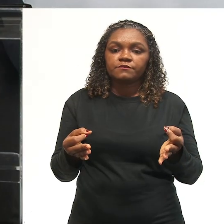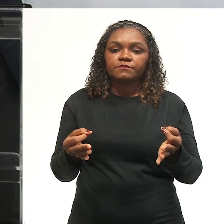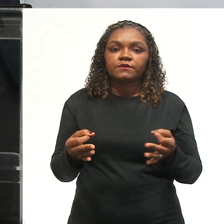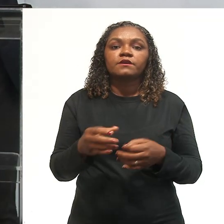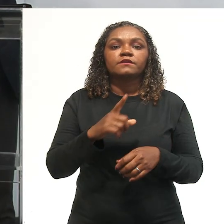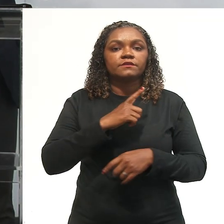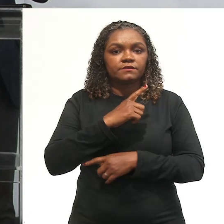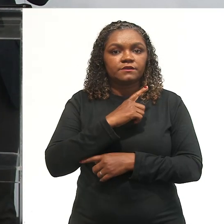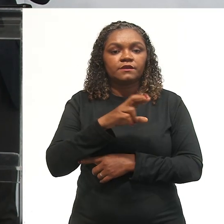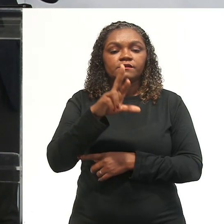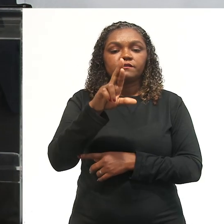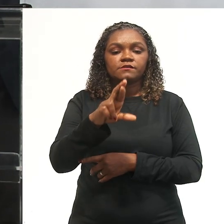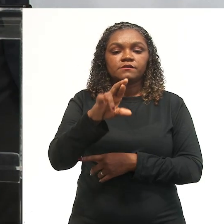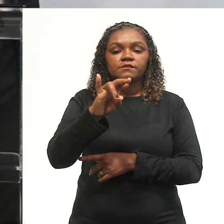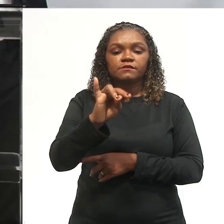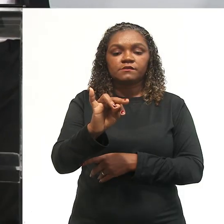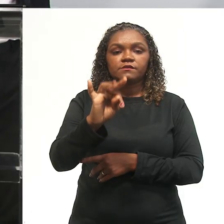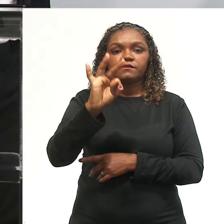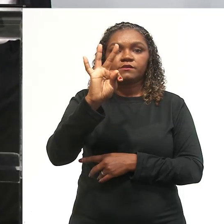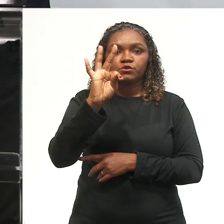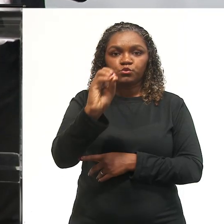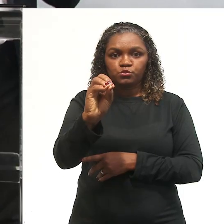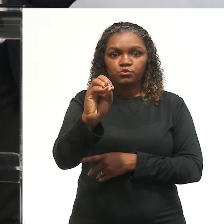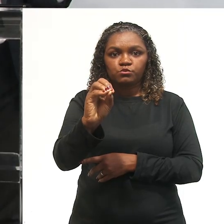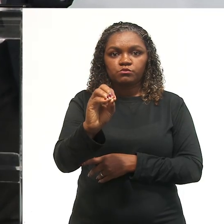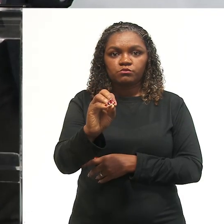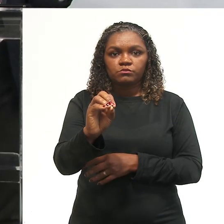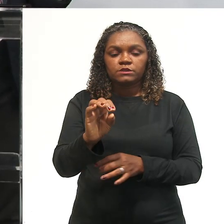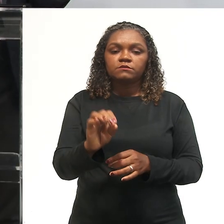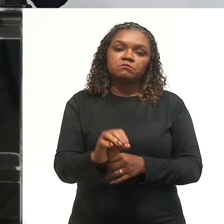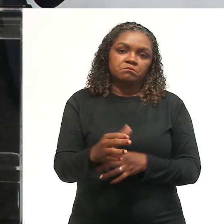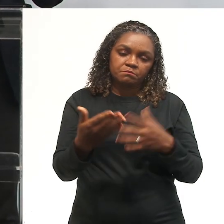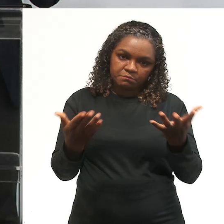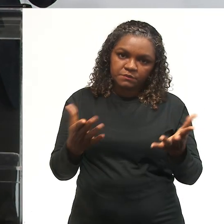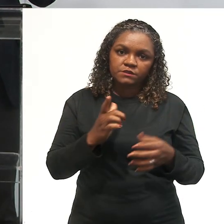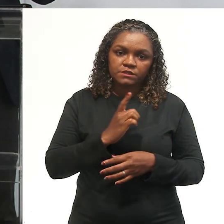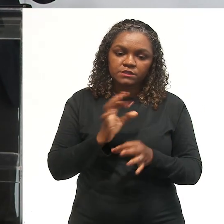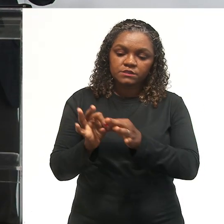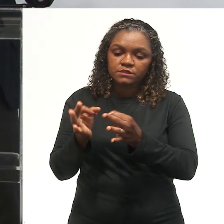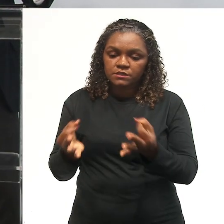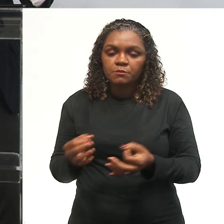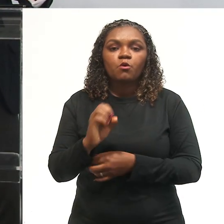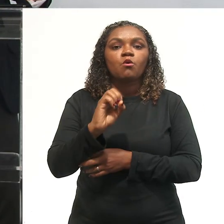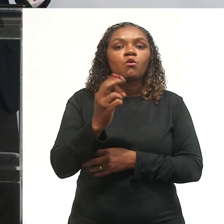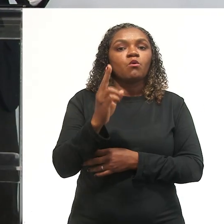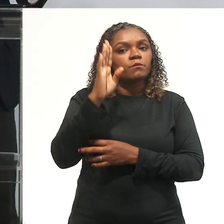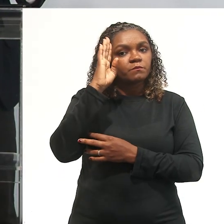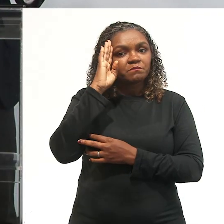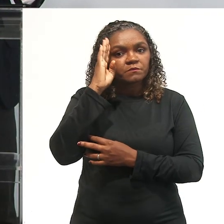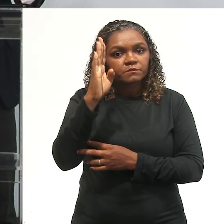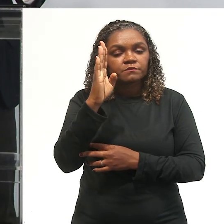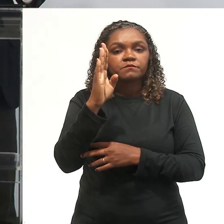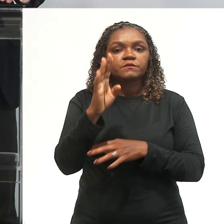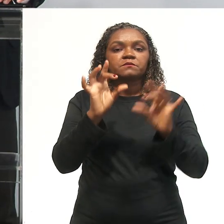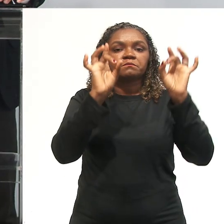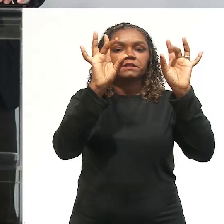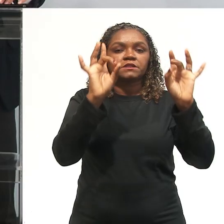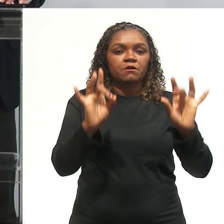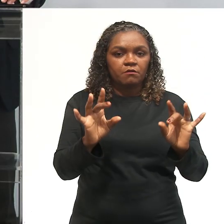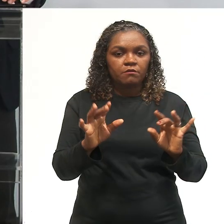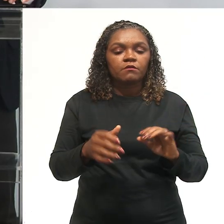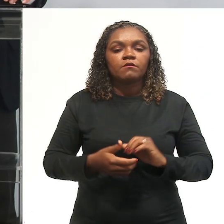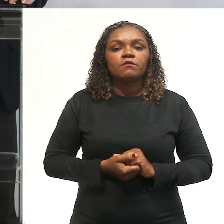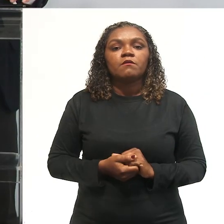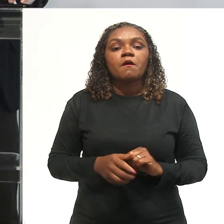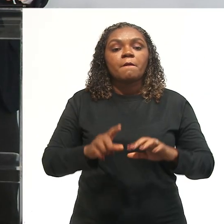o rito escolhido por ele, se é especial ou se é comum. Outra coisa é a natureza do objeto que ele